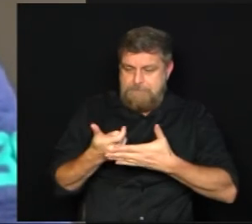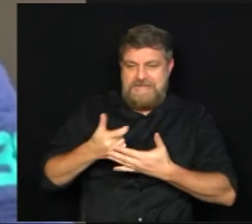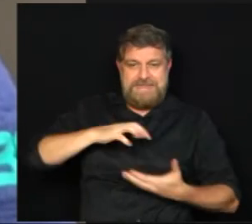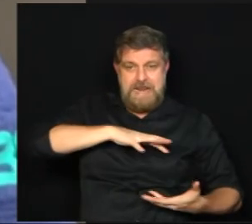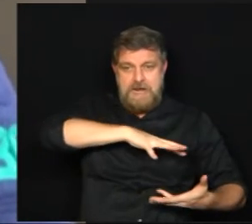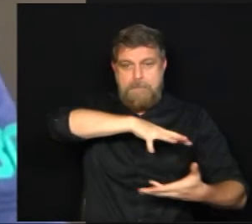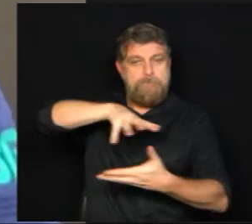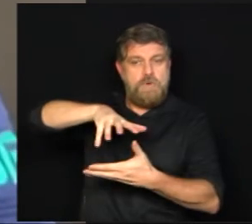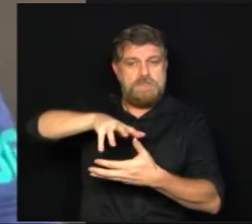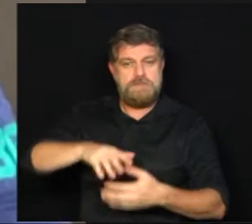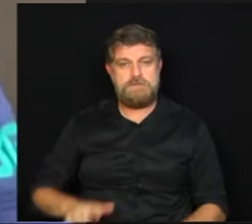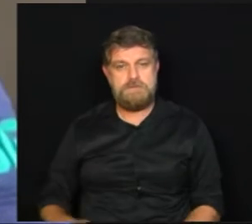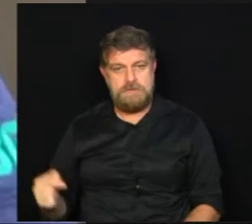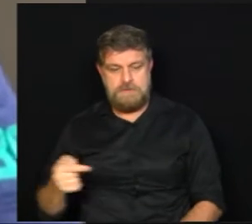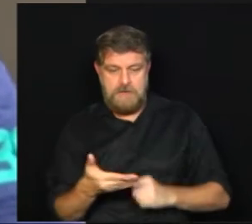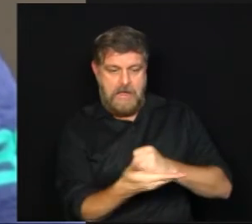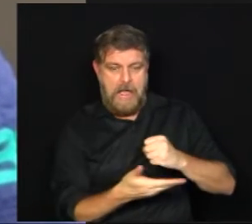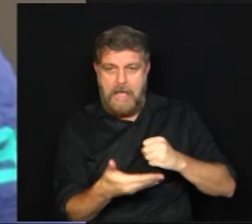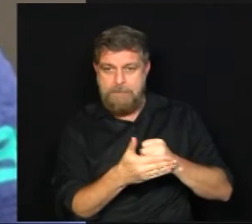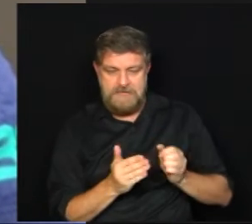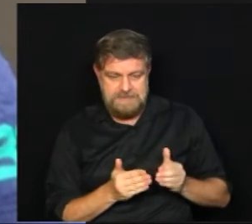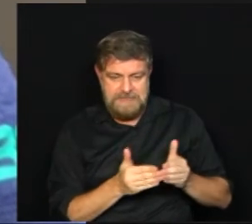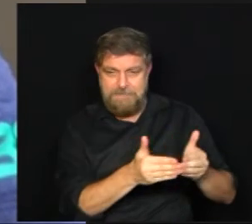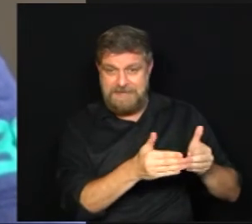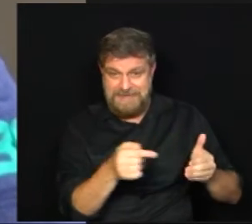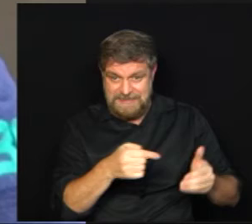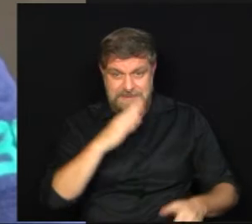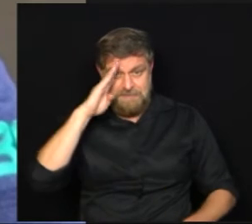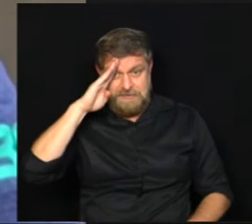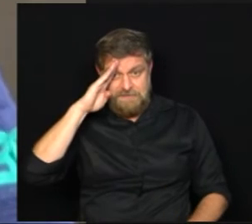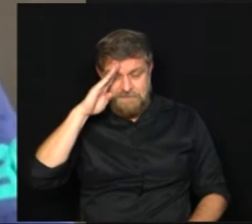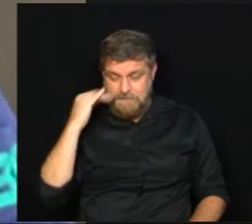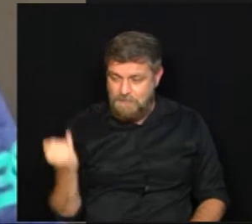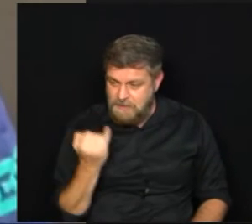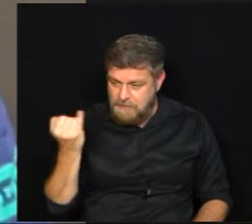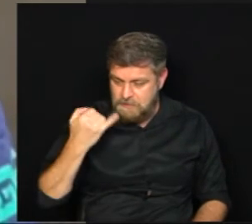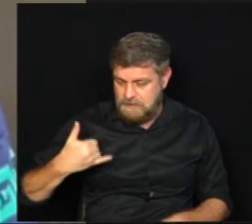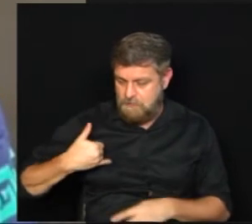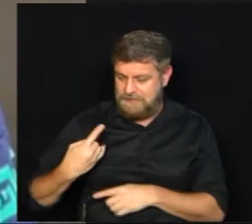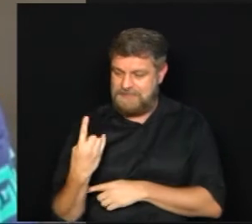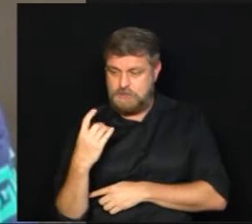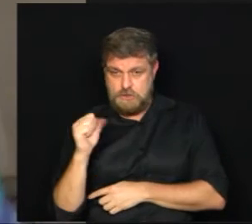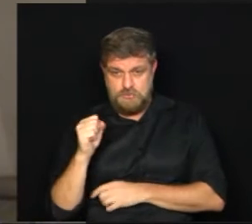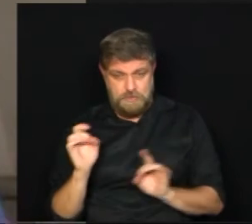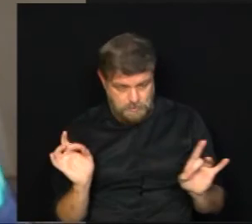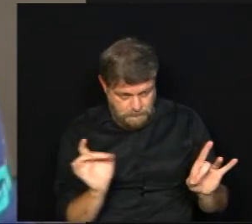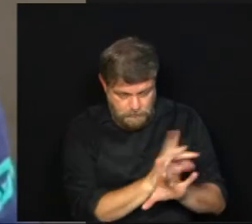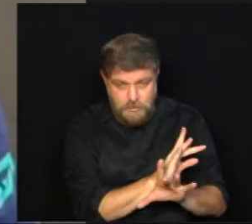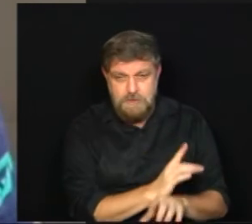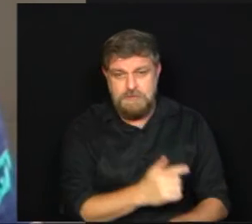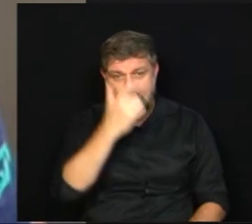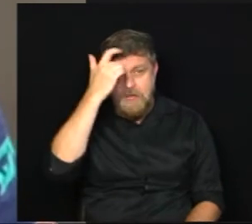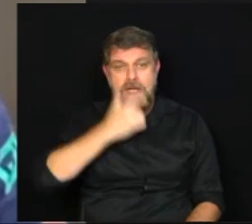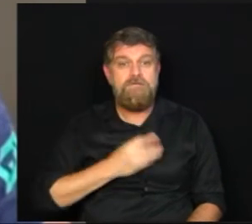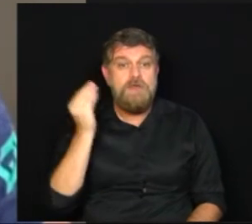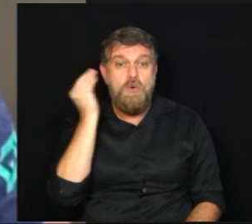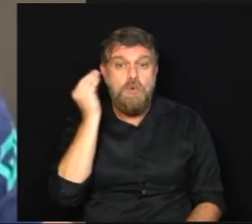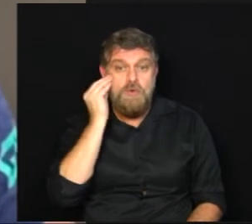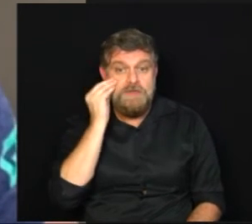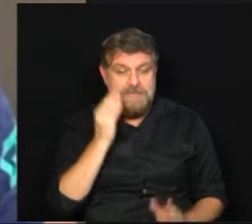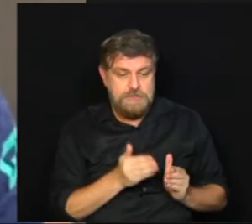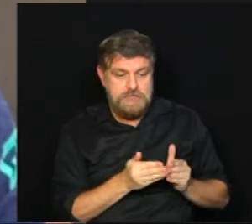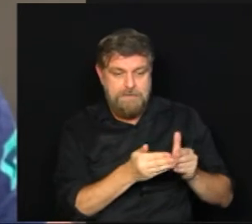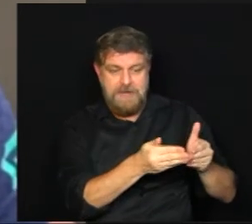assim, essa base foi muito importante. Uhum. Assim que eu completei 18 anos também, eu fiz o teste da Marinha